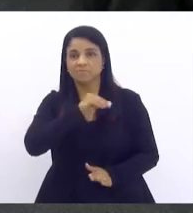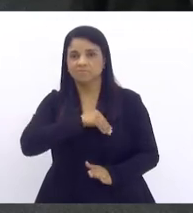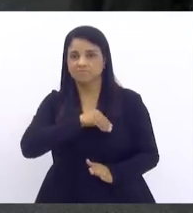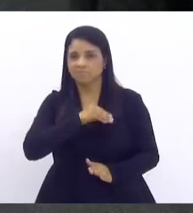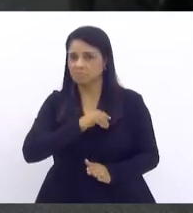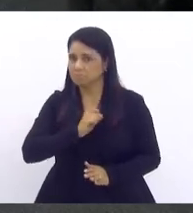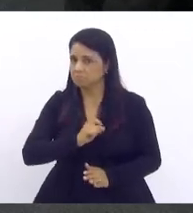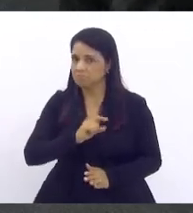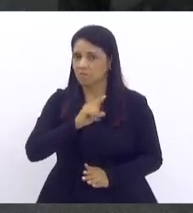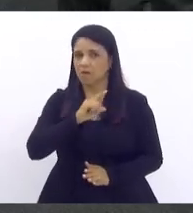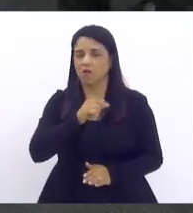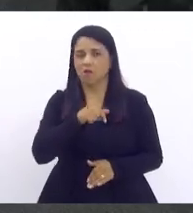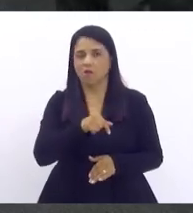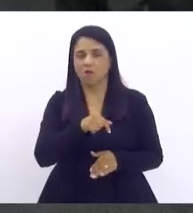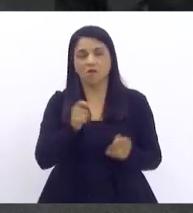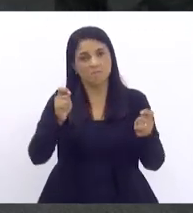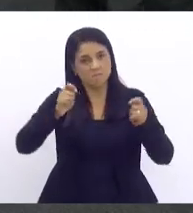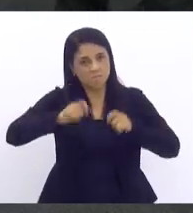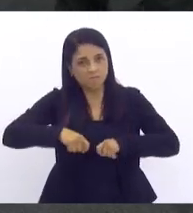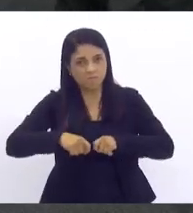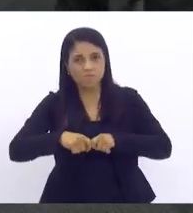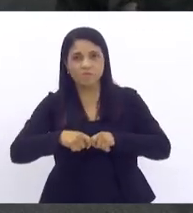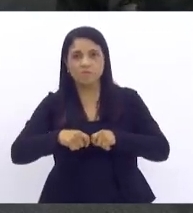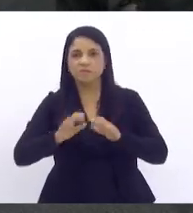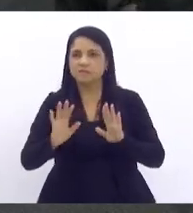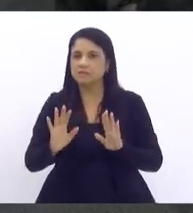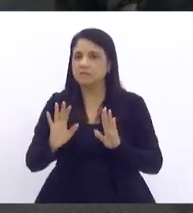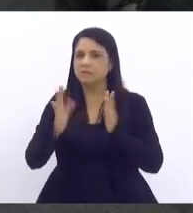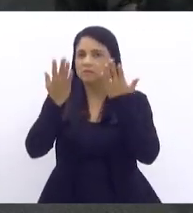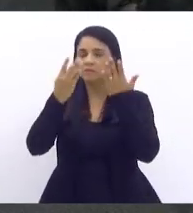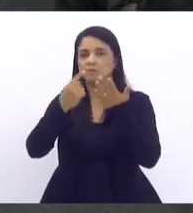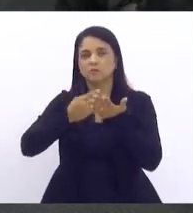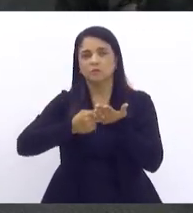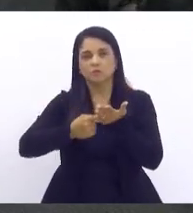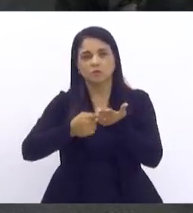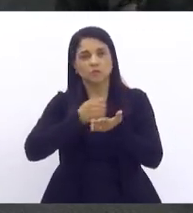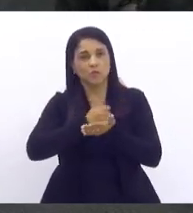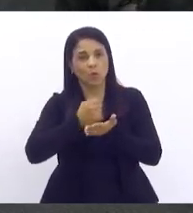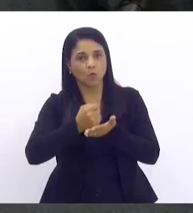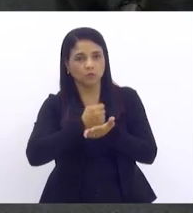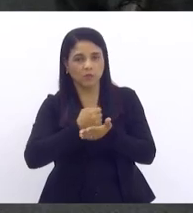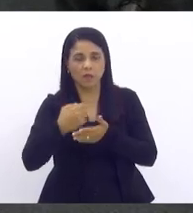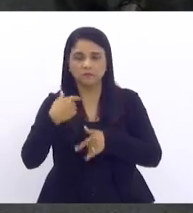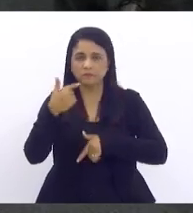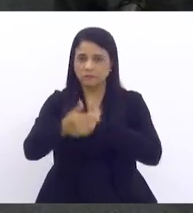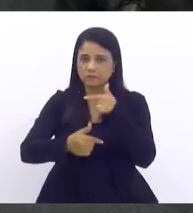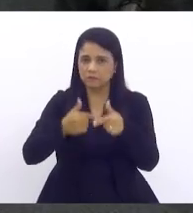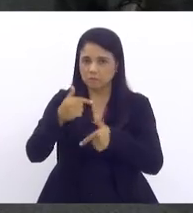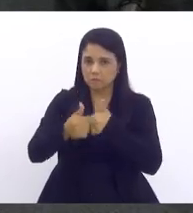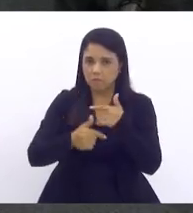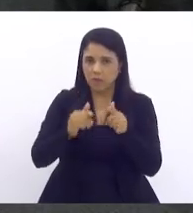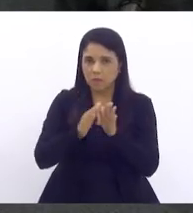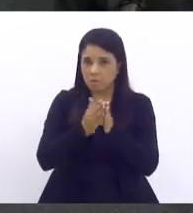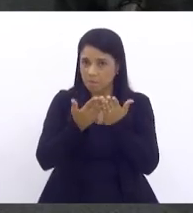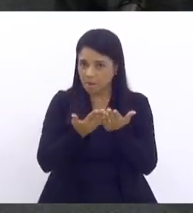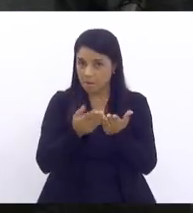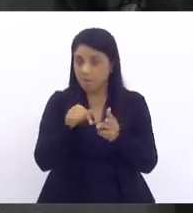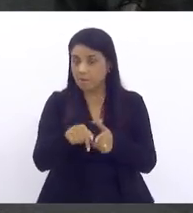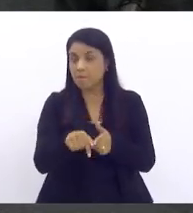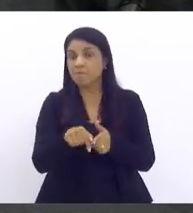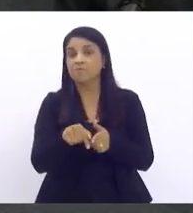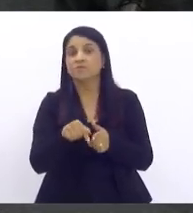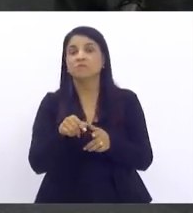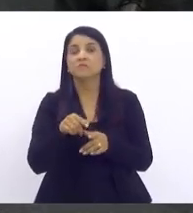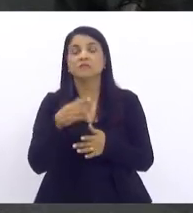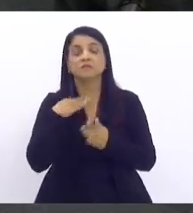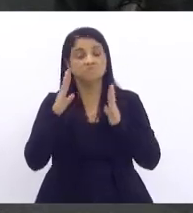a possibilidade de celebração de um contrato de trabalho que leve em consideração as